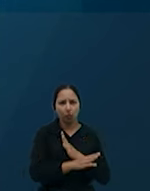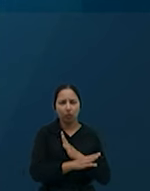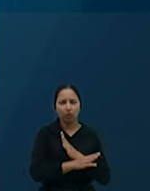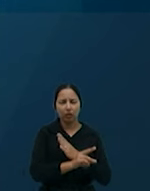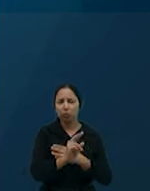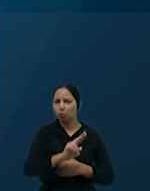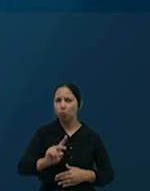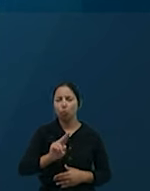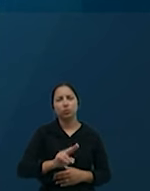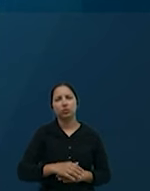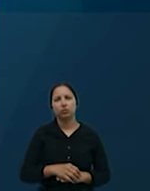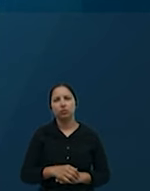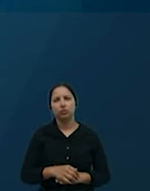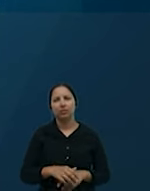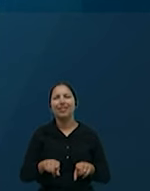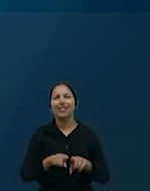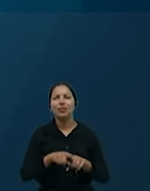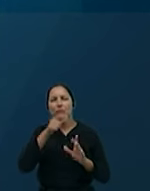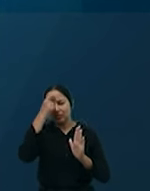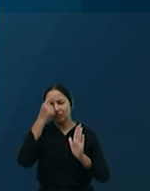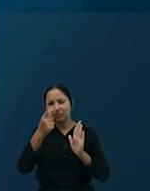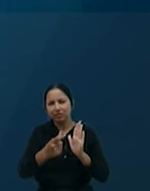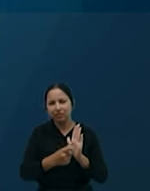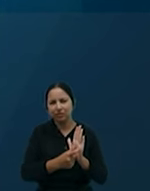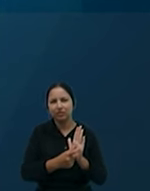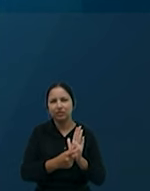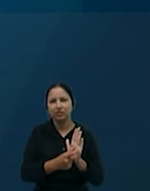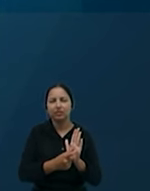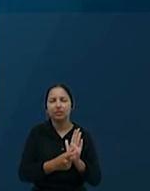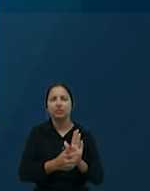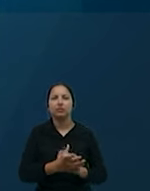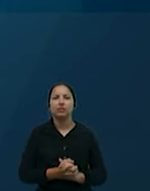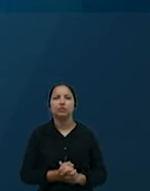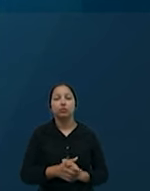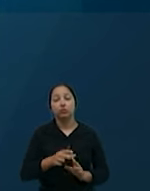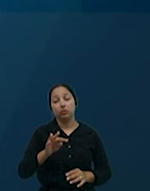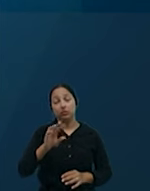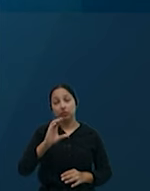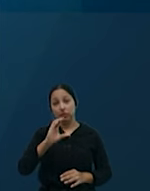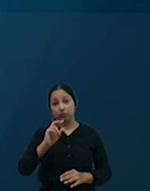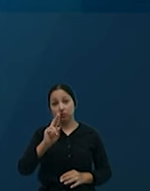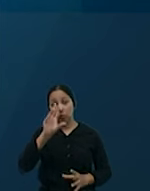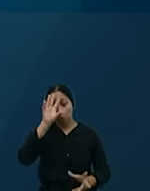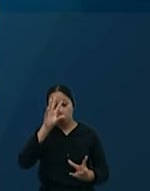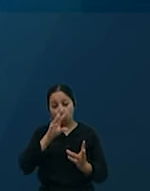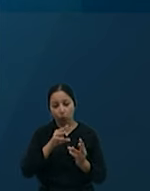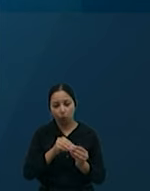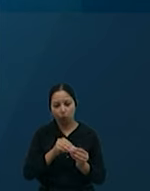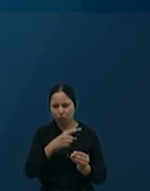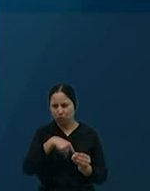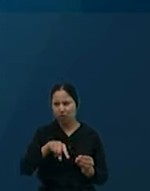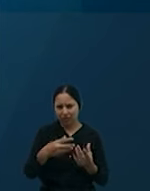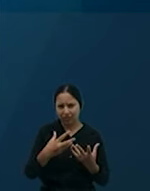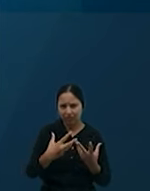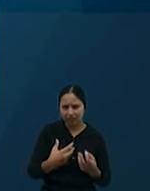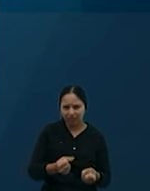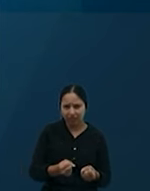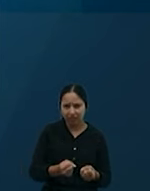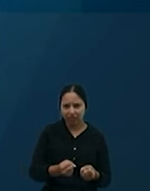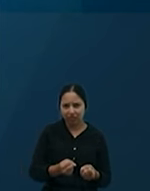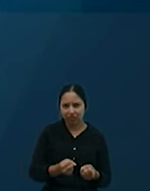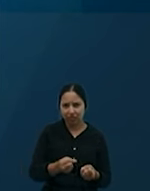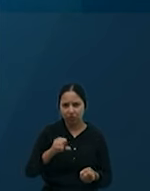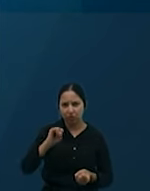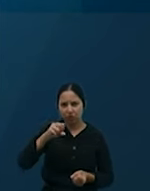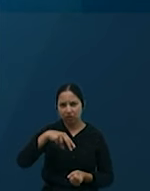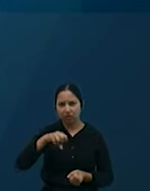será que depois de tudo isso que foi dito pelo Tribunal de Contas da União, nós ainda admitiremos que o INSS venha à tribuna e